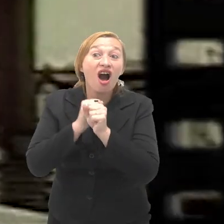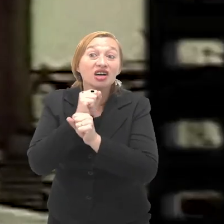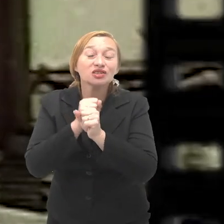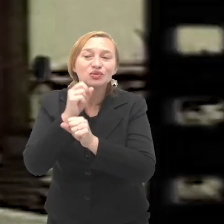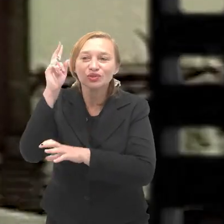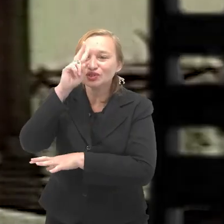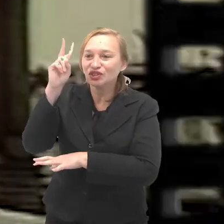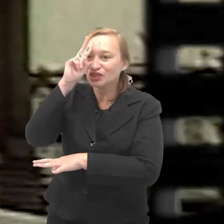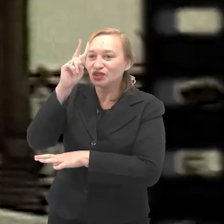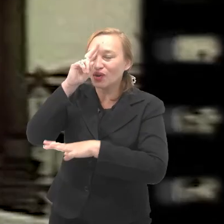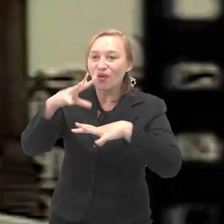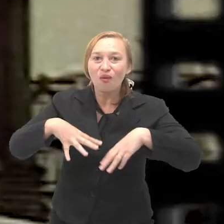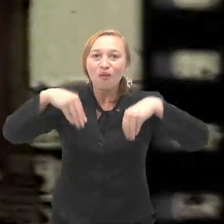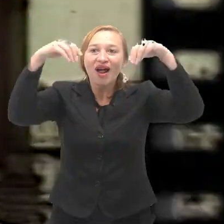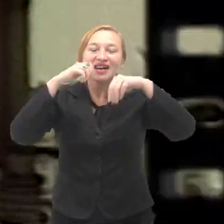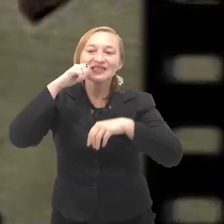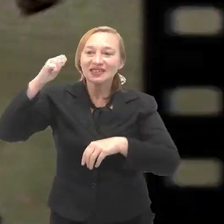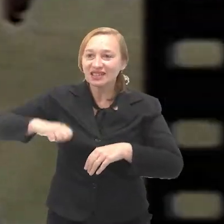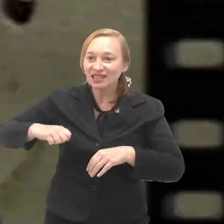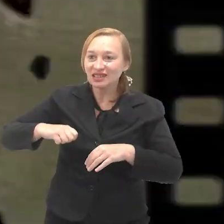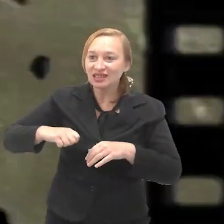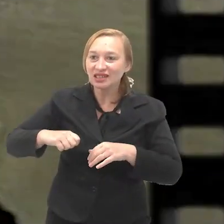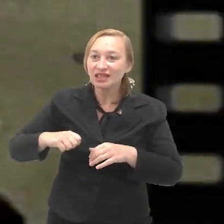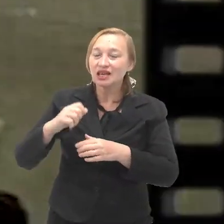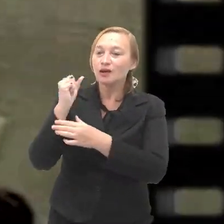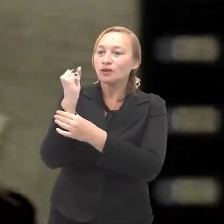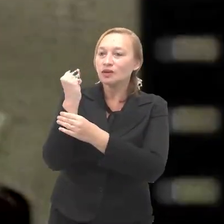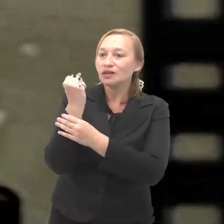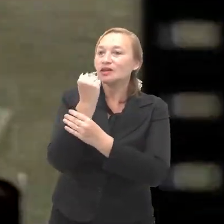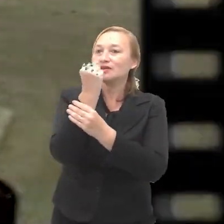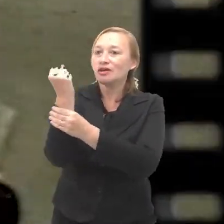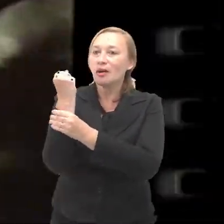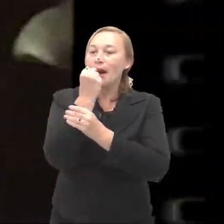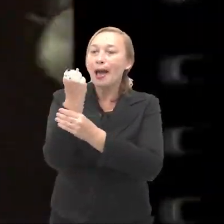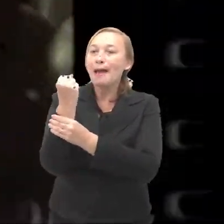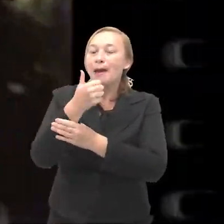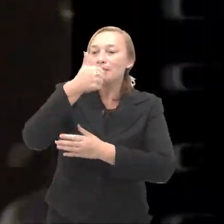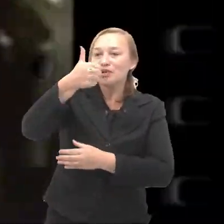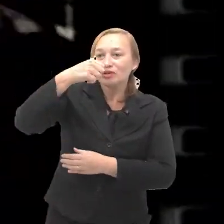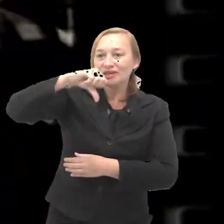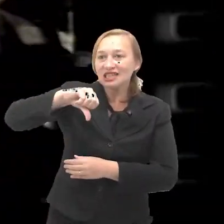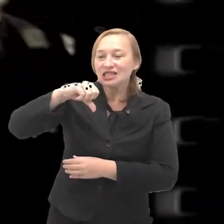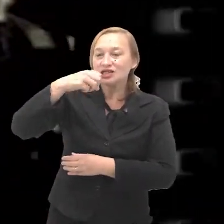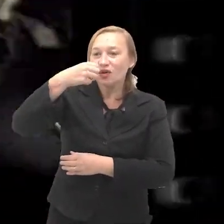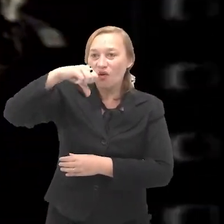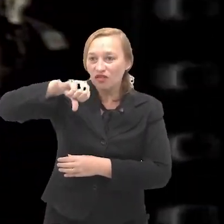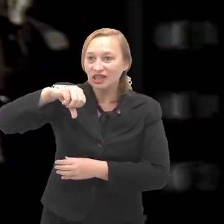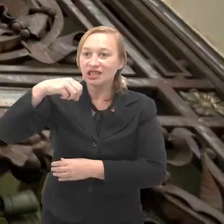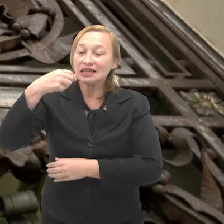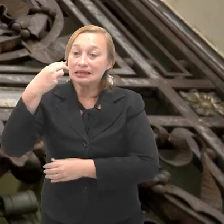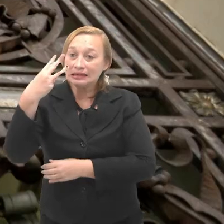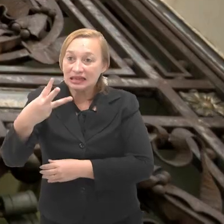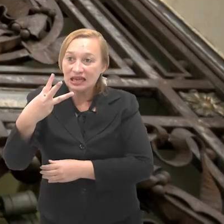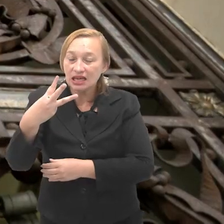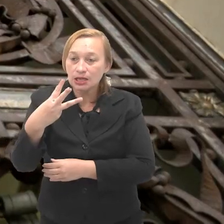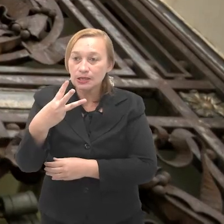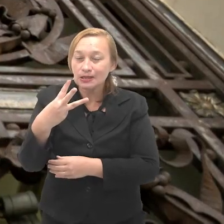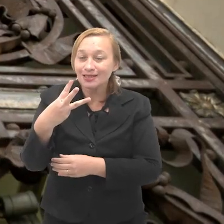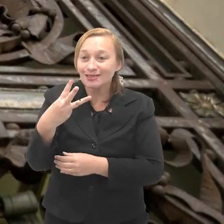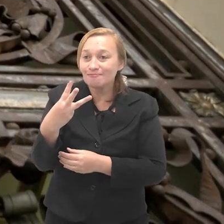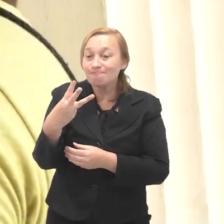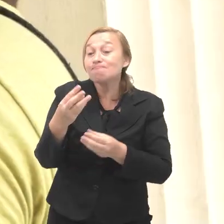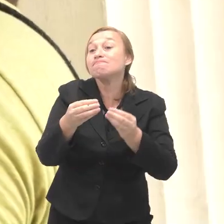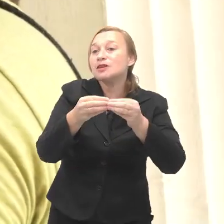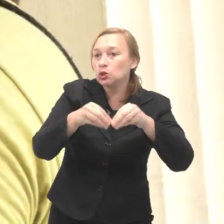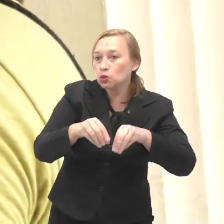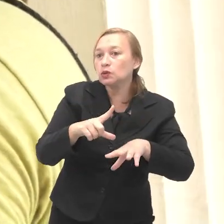Local de séculos de história, o Palácio Tiradentes, tombado em 1993, sofre o desgaste natural